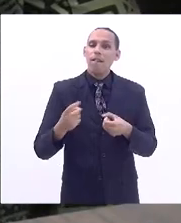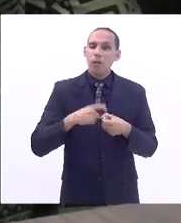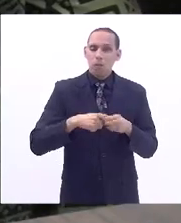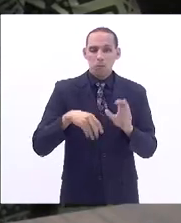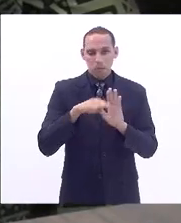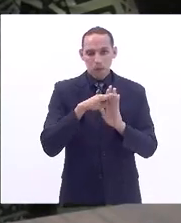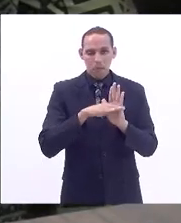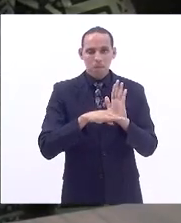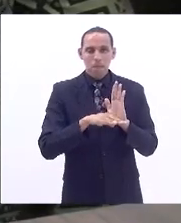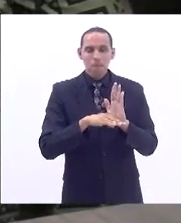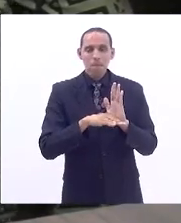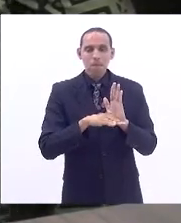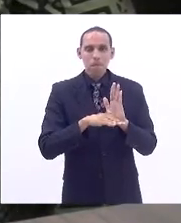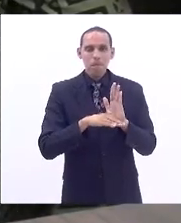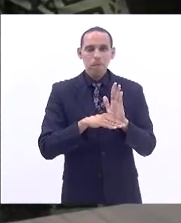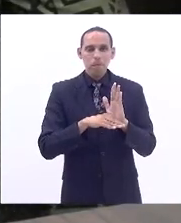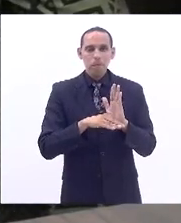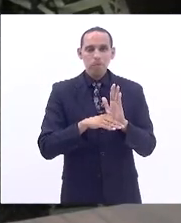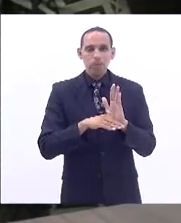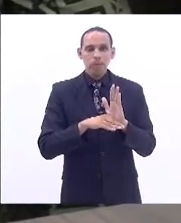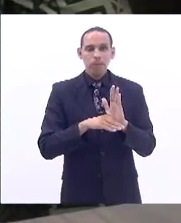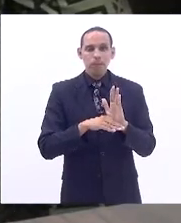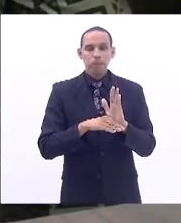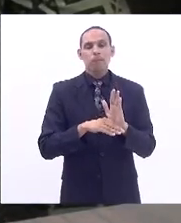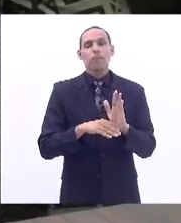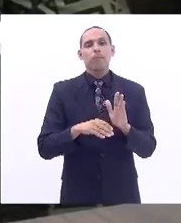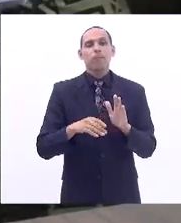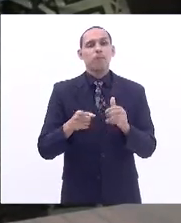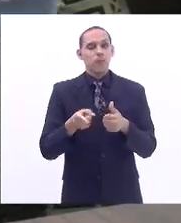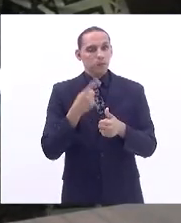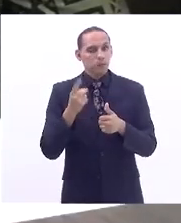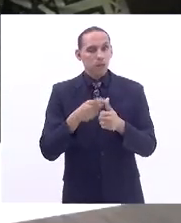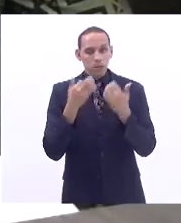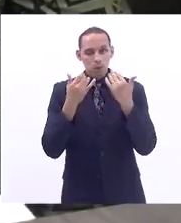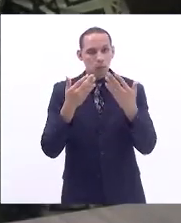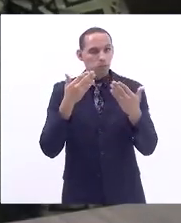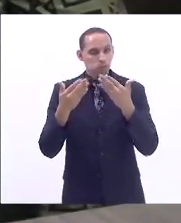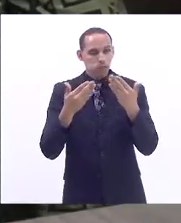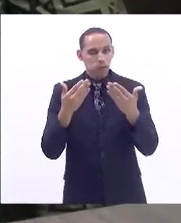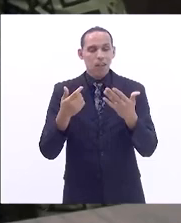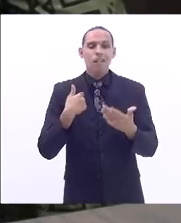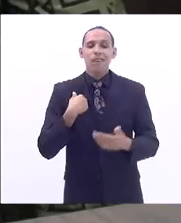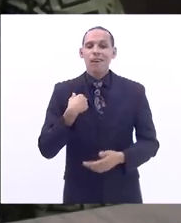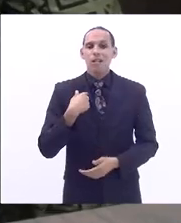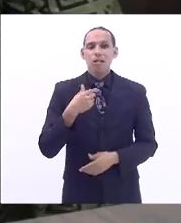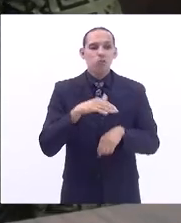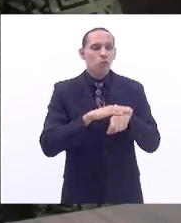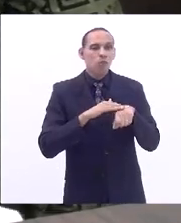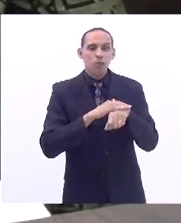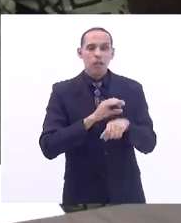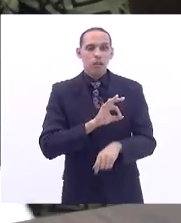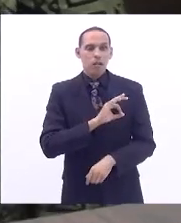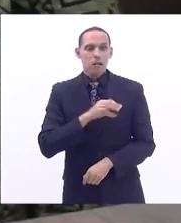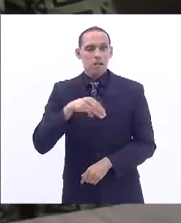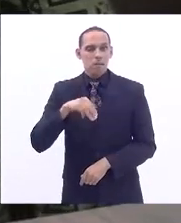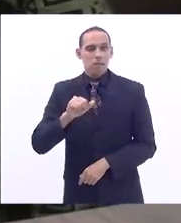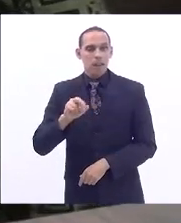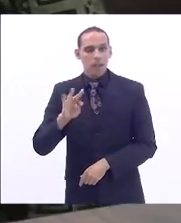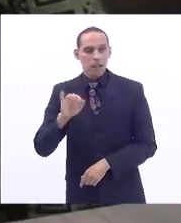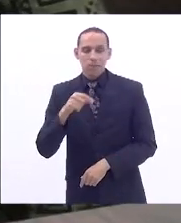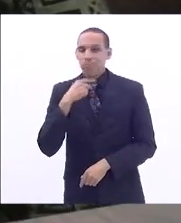para pauta depois de audiências públicas Eu por exemplo não consegui falar com a deputada Martha Rocha sobre o tema é